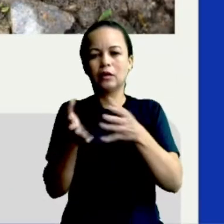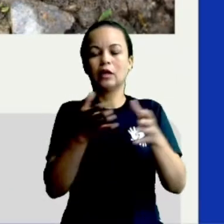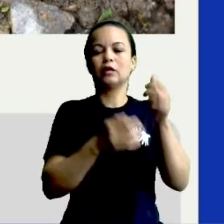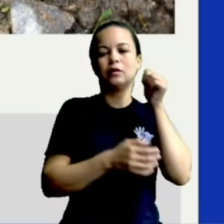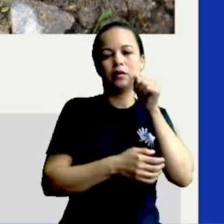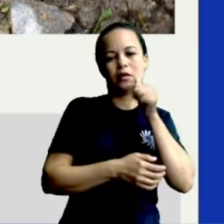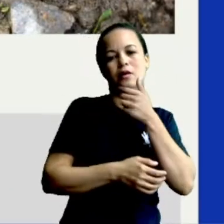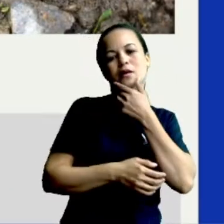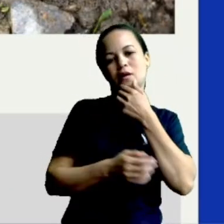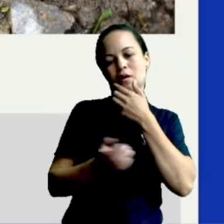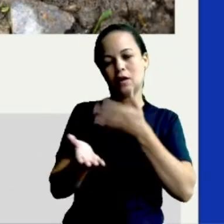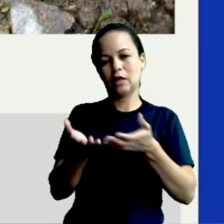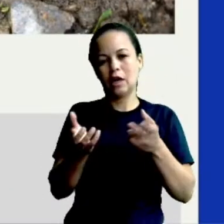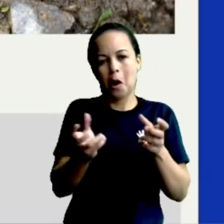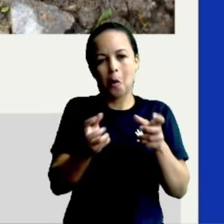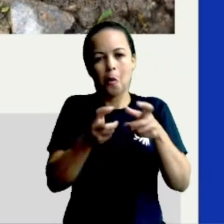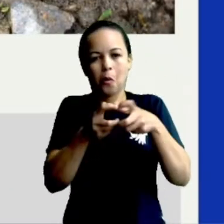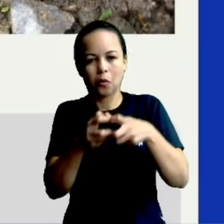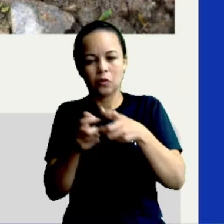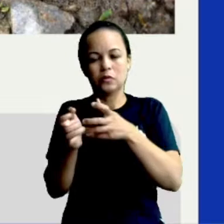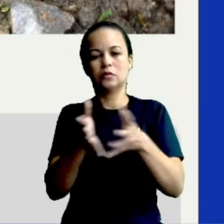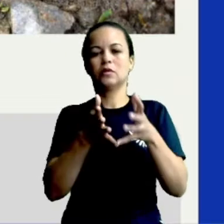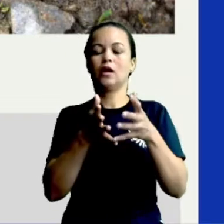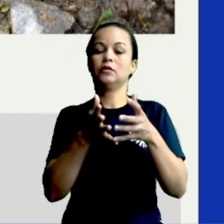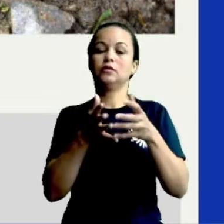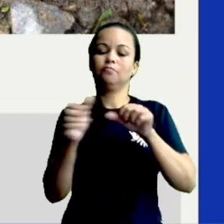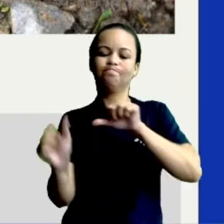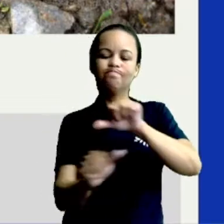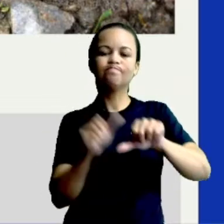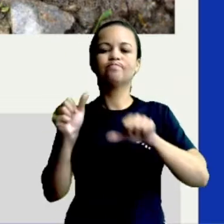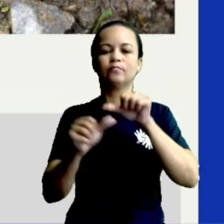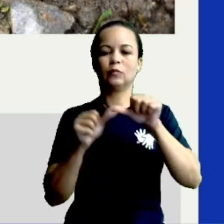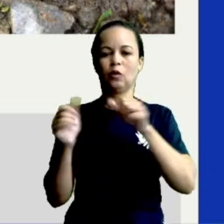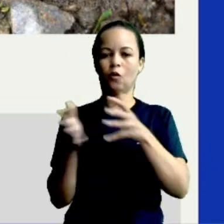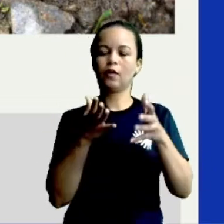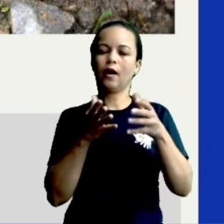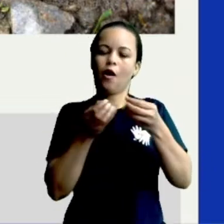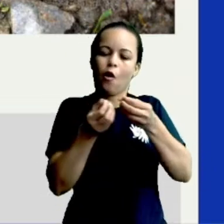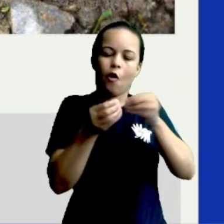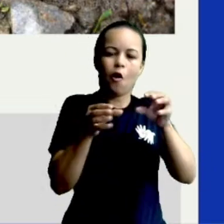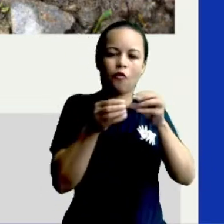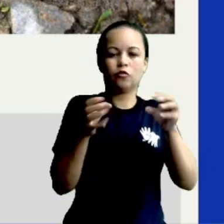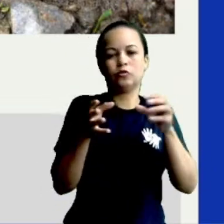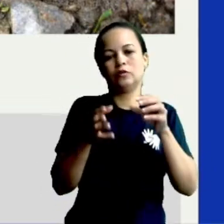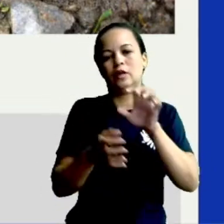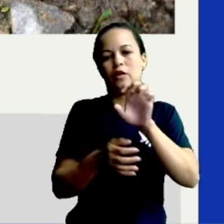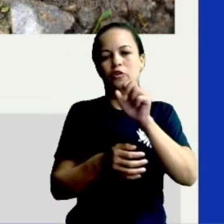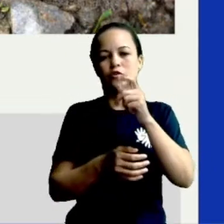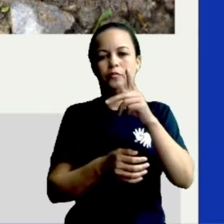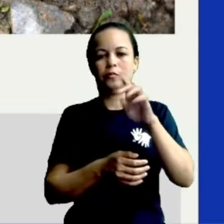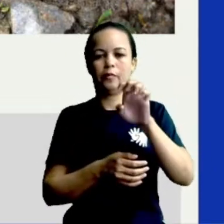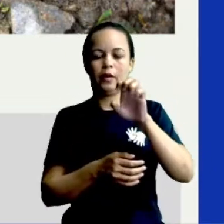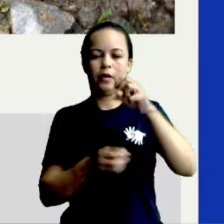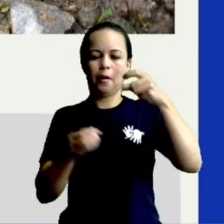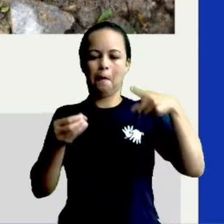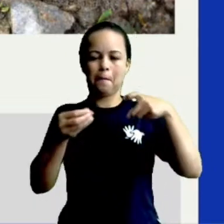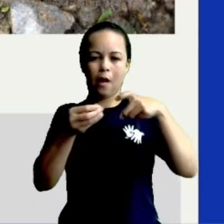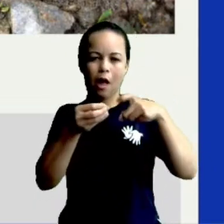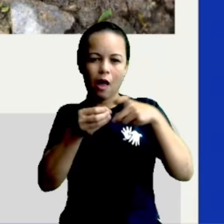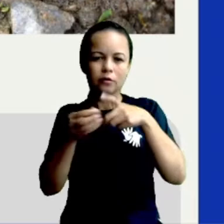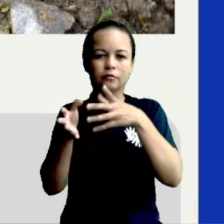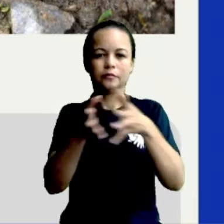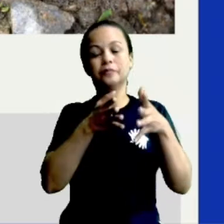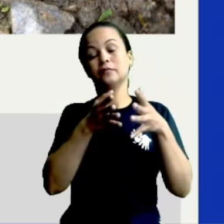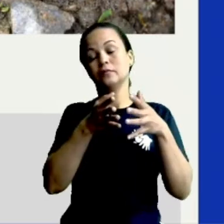masculina e feminina irão cruzar-se, irão trocar óvulos e espermatozoides, e a partir de então eles